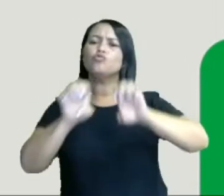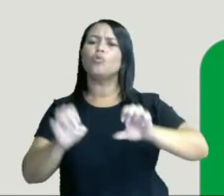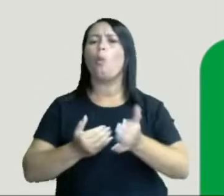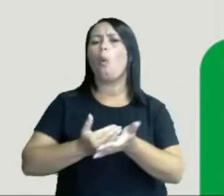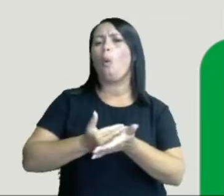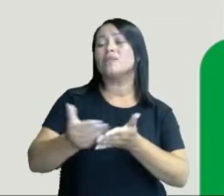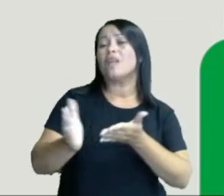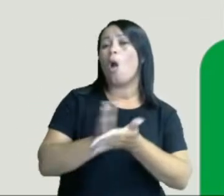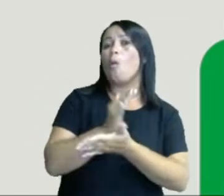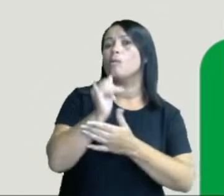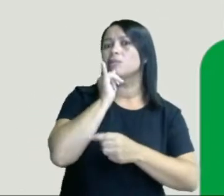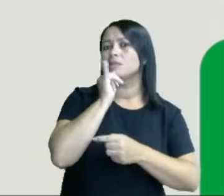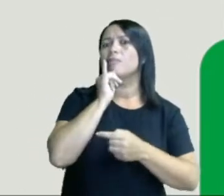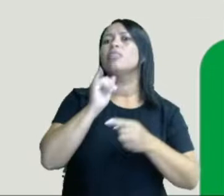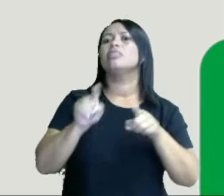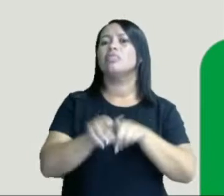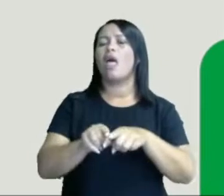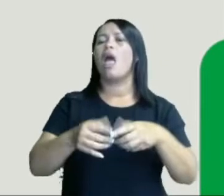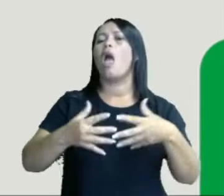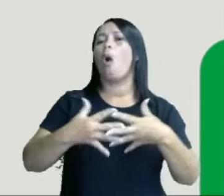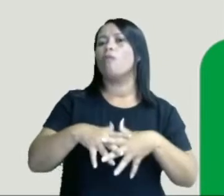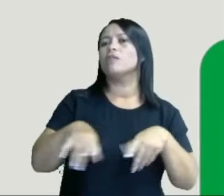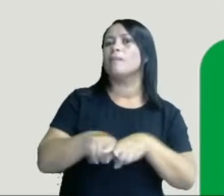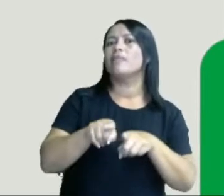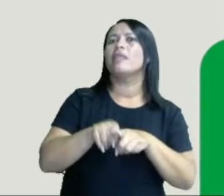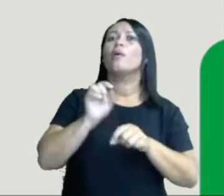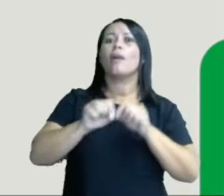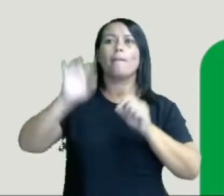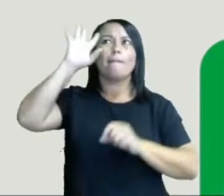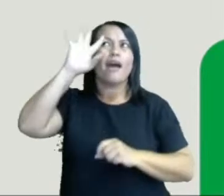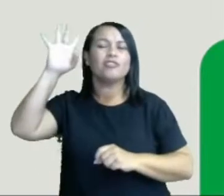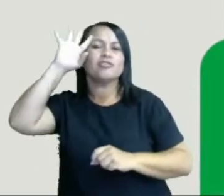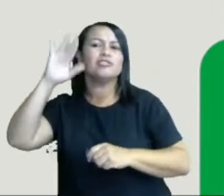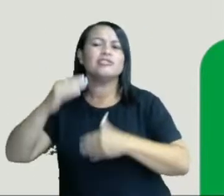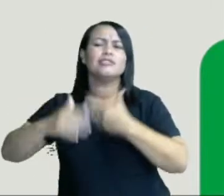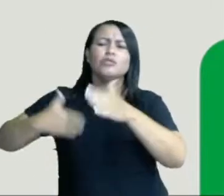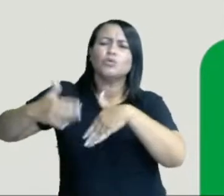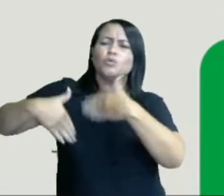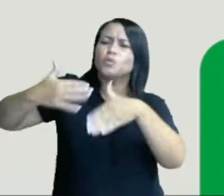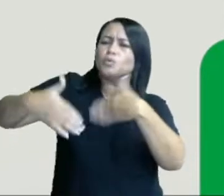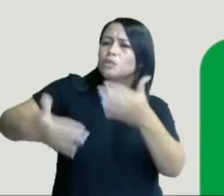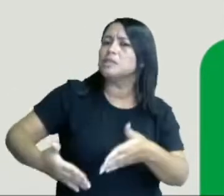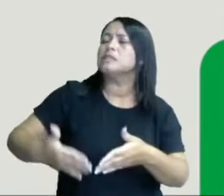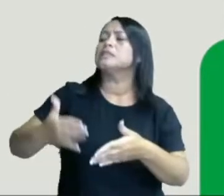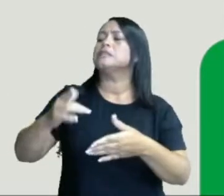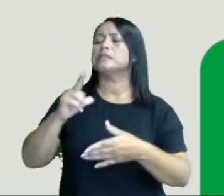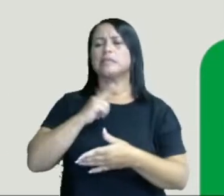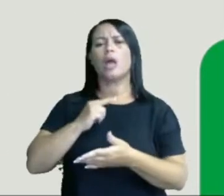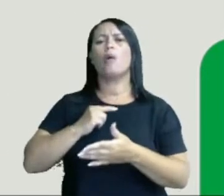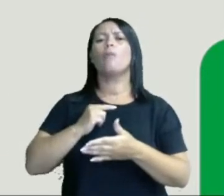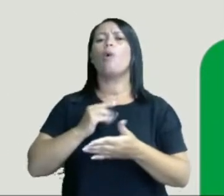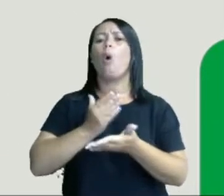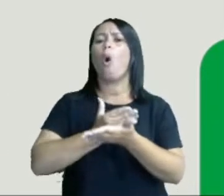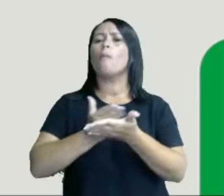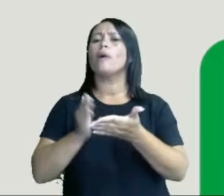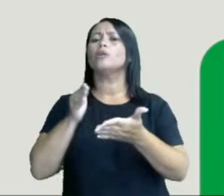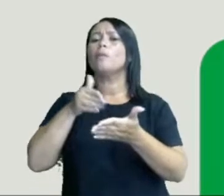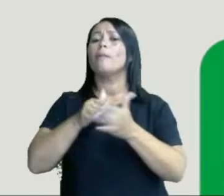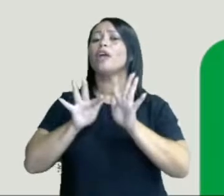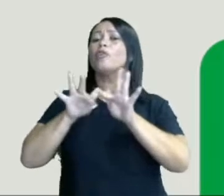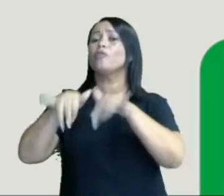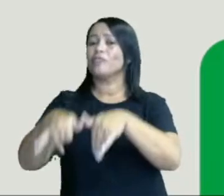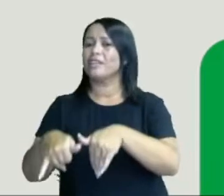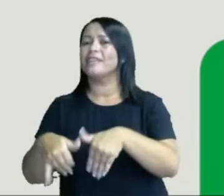inicial, conflito, enredo, tendência à magia e o desfecho. Todo texto ele precisa ter o começo, o meio e o